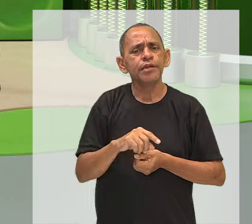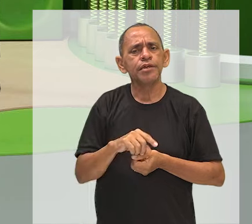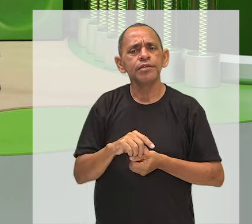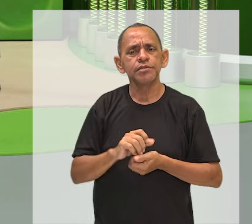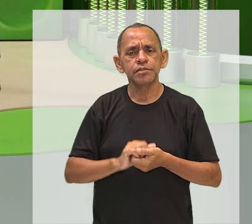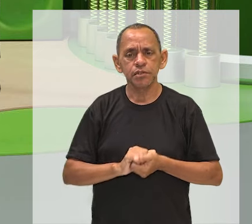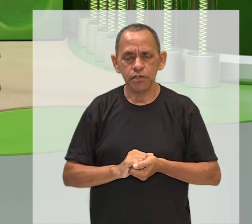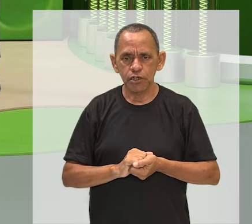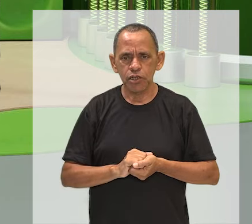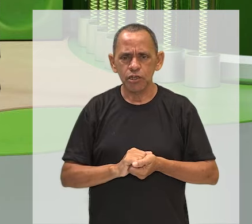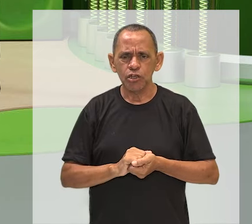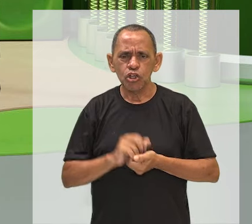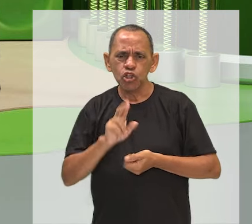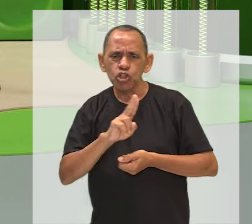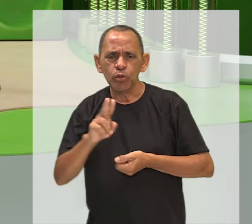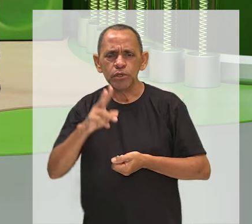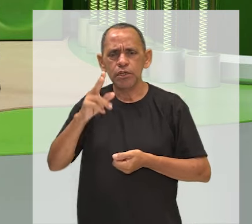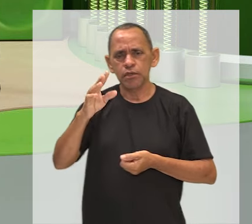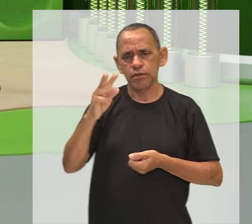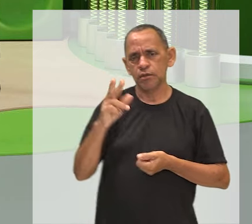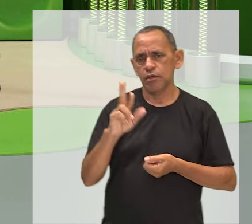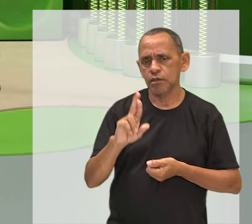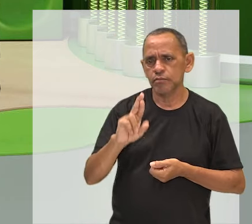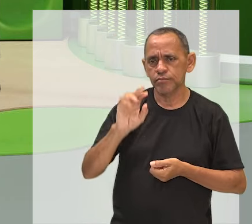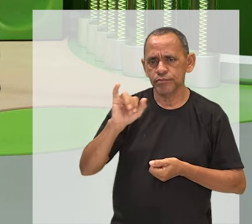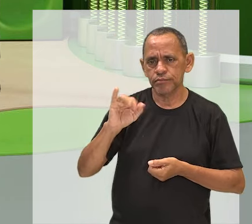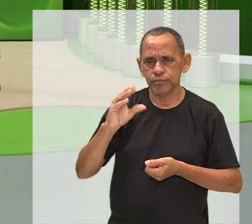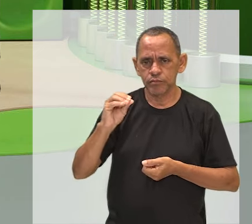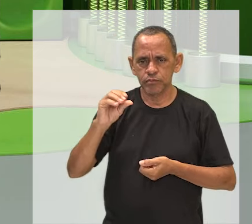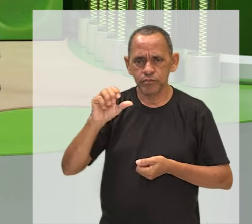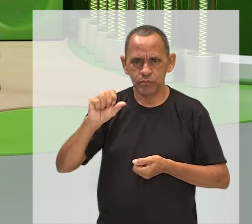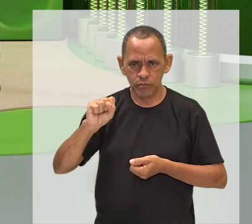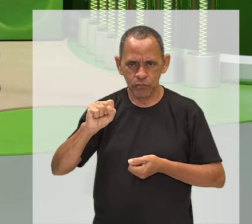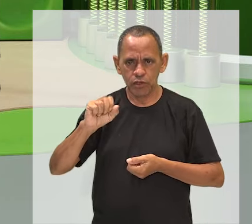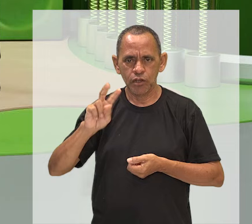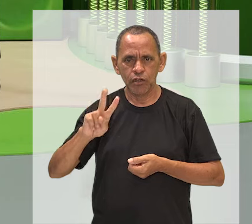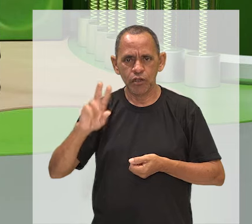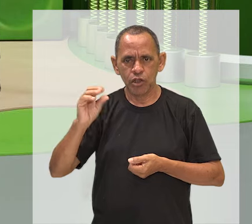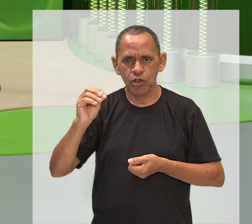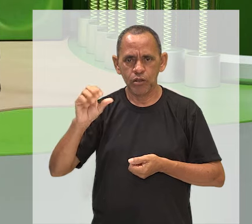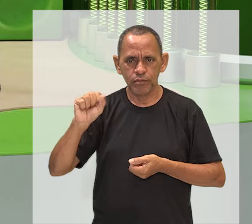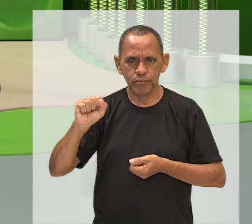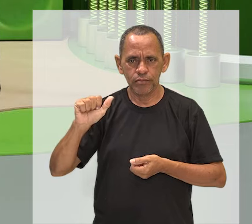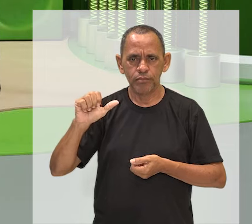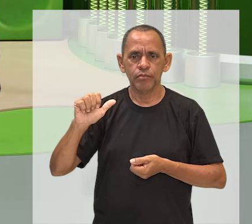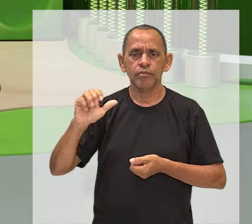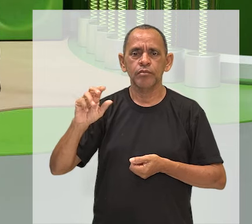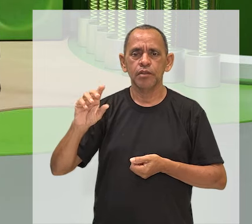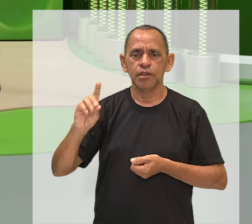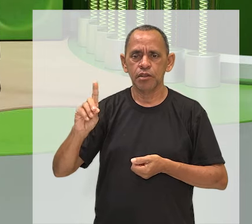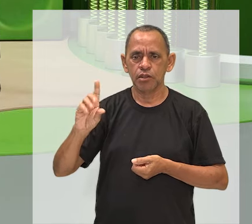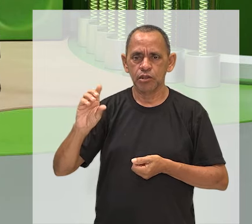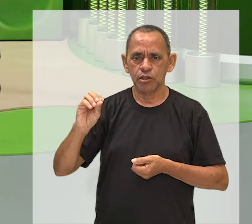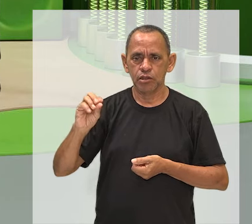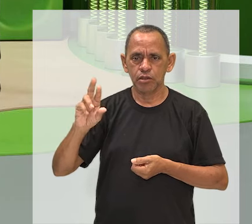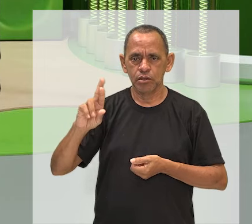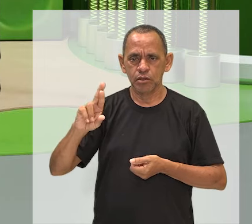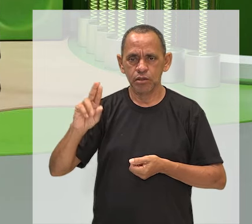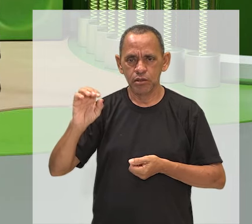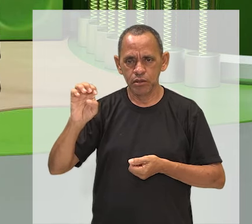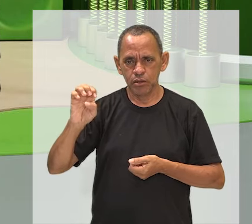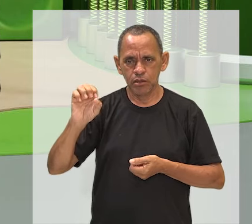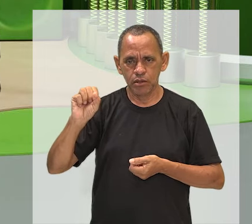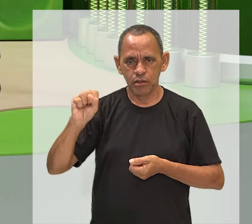aí, rios voadores, né? O que seria esses rios voadores? Nada mais são do que rios, né, entre